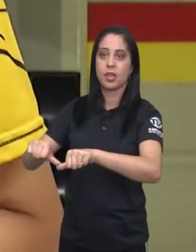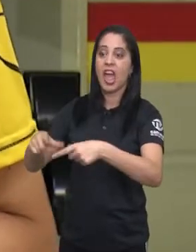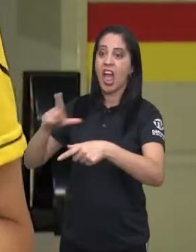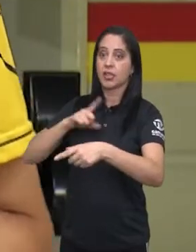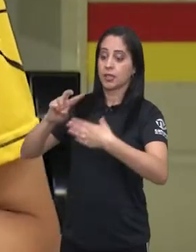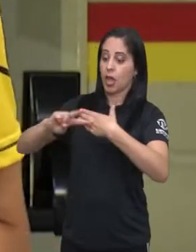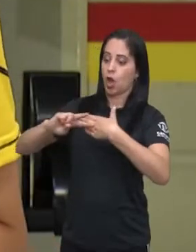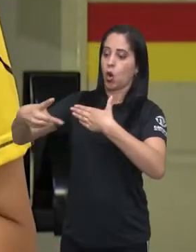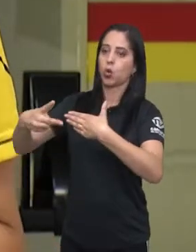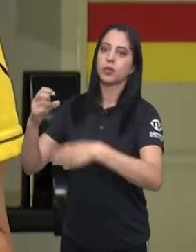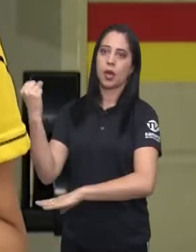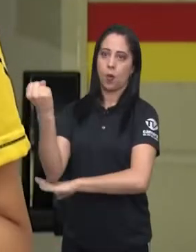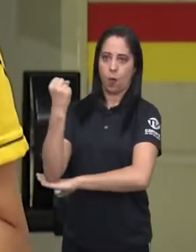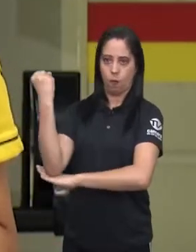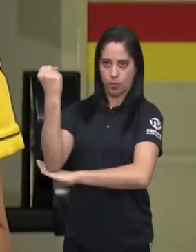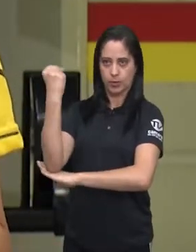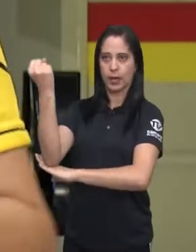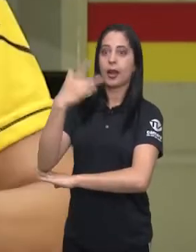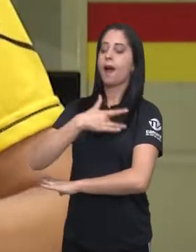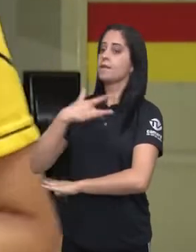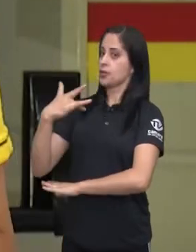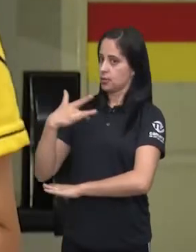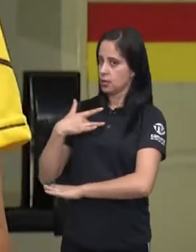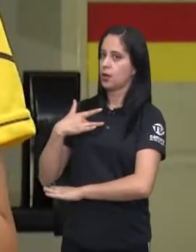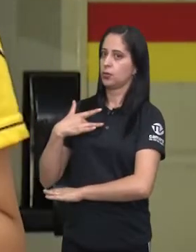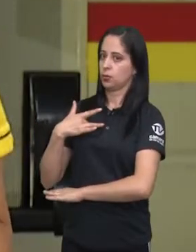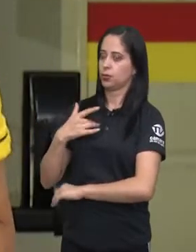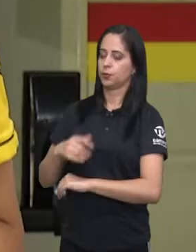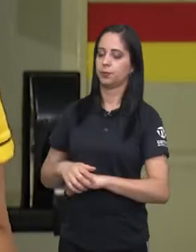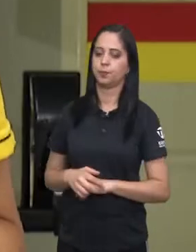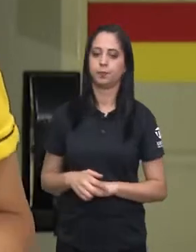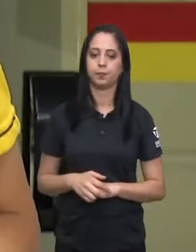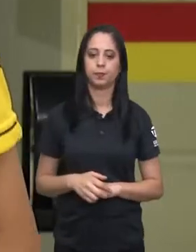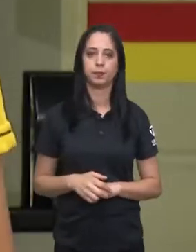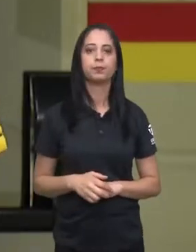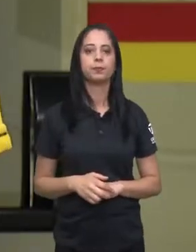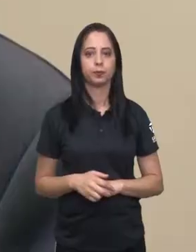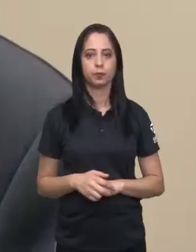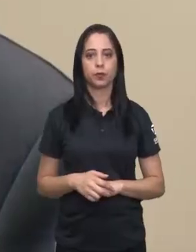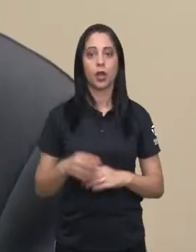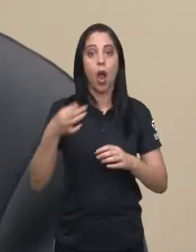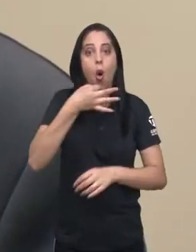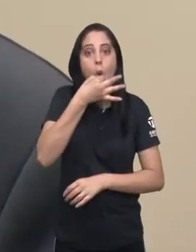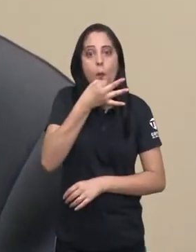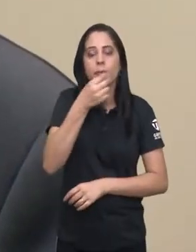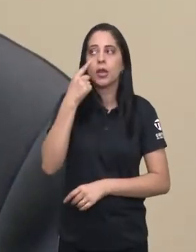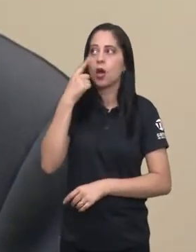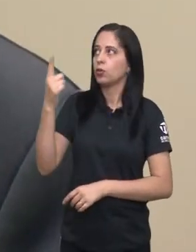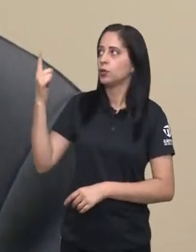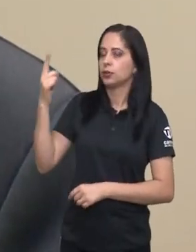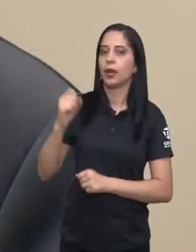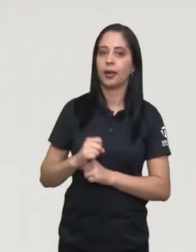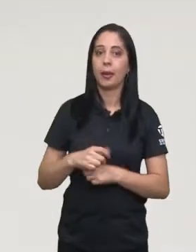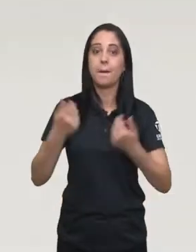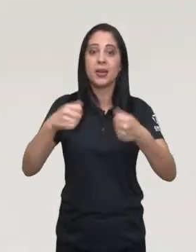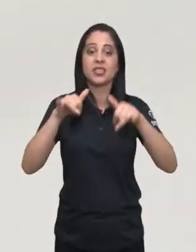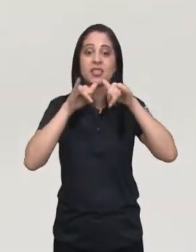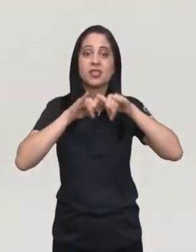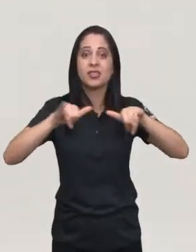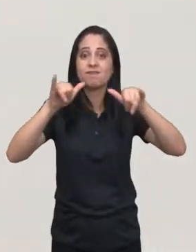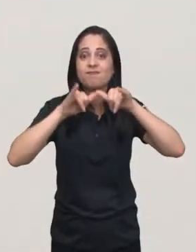cigarro e as consequências que lhe extrai para toda a saúde Principalmente para o nosso pulmão ainda segundo o vereador Zé Luiz